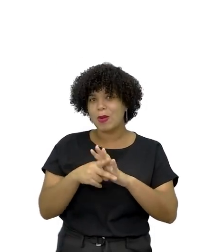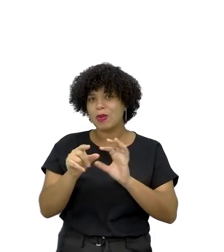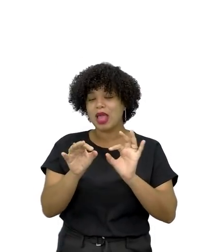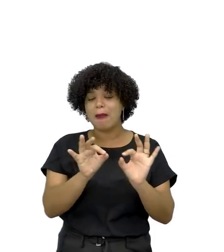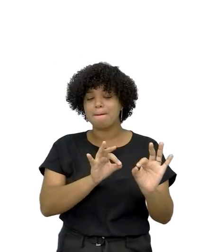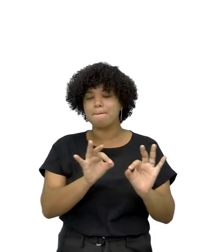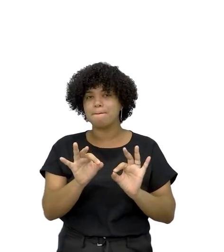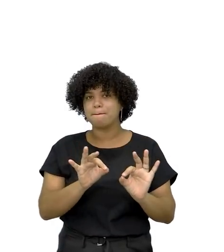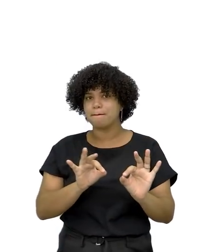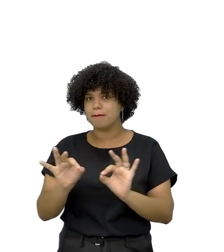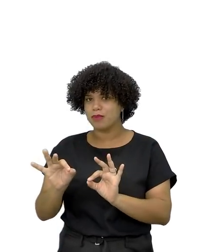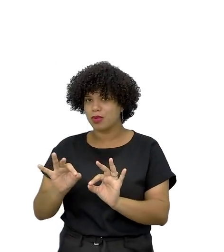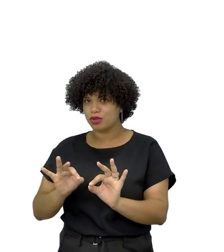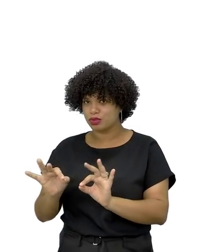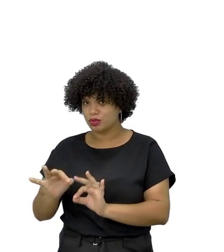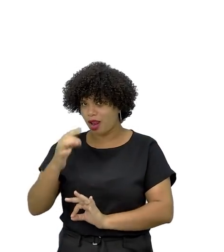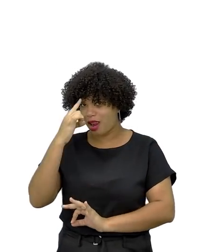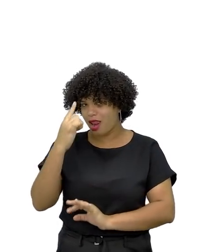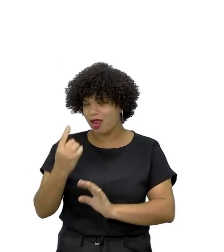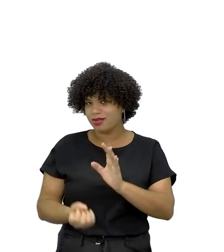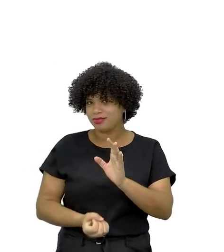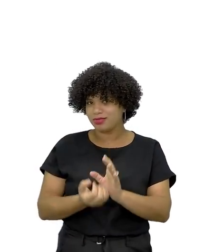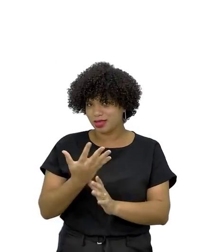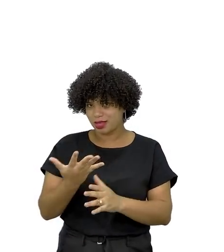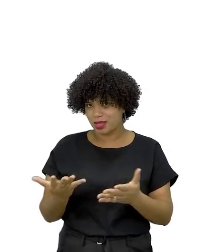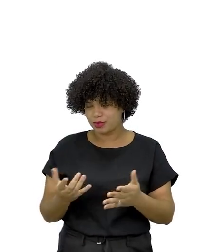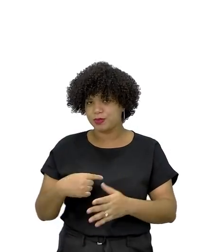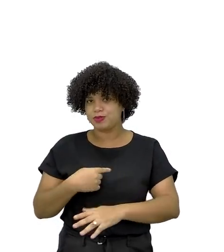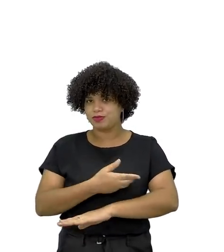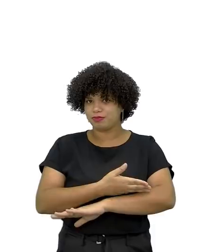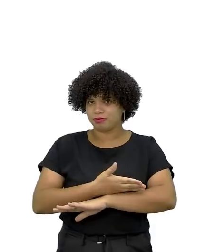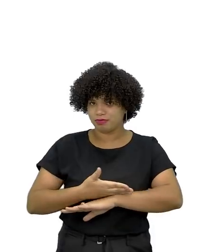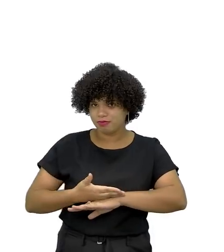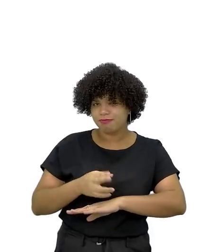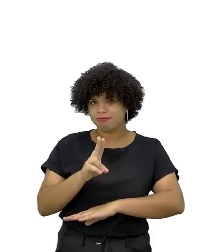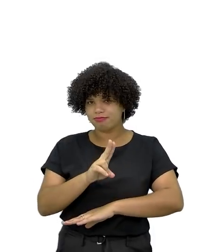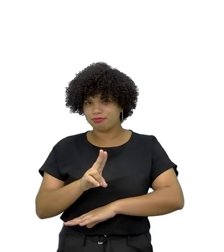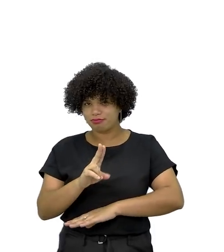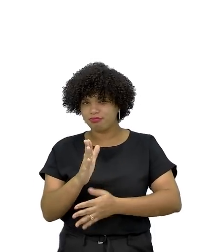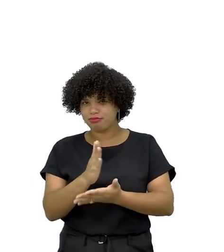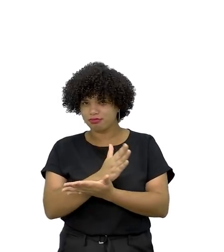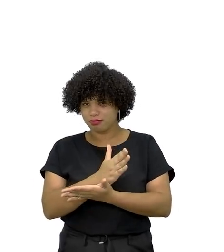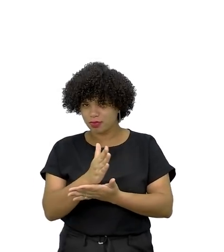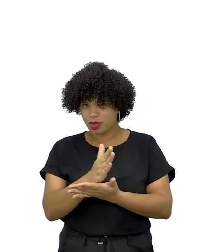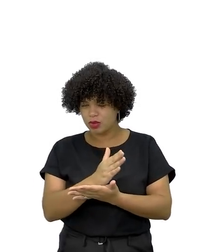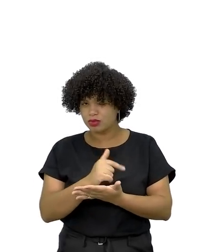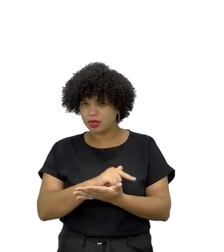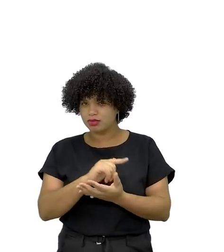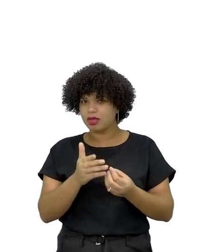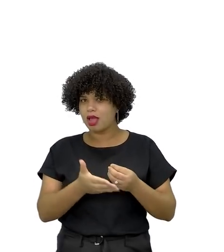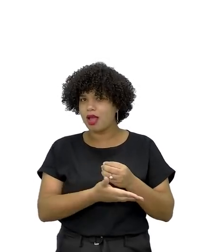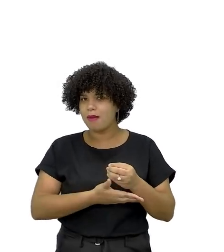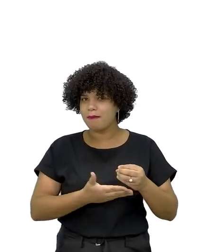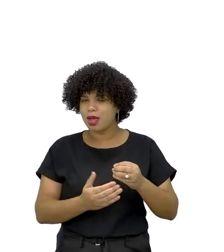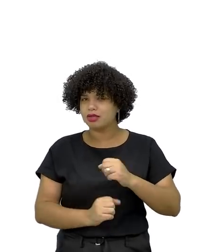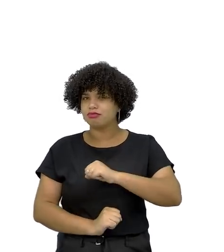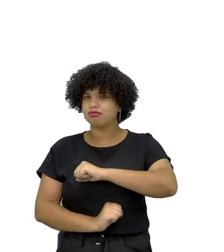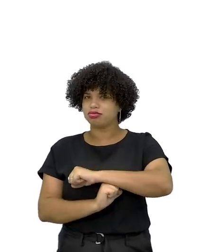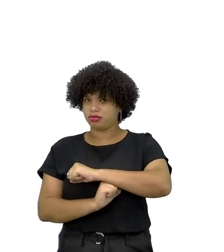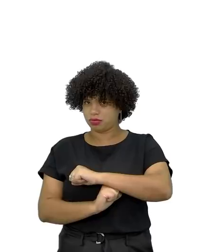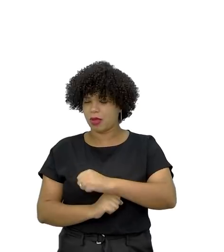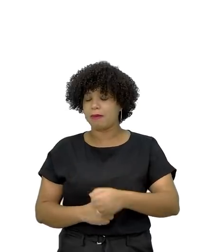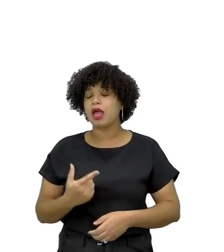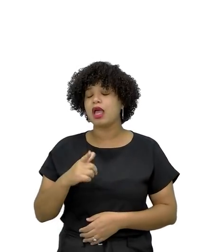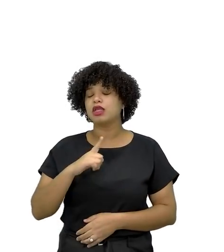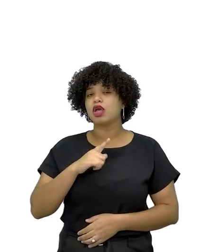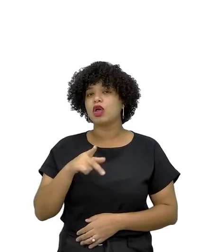projetos, né? Nós usamos aqui como aporte teórico, né, um livro do Bender,